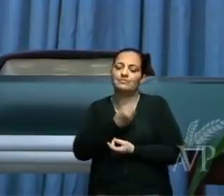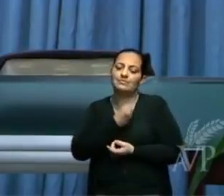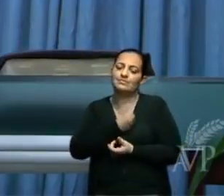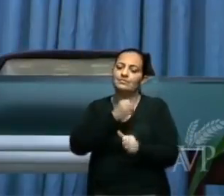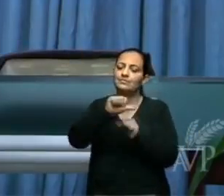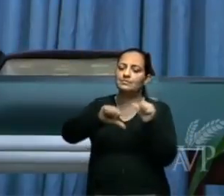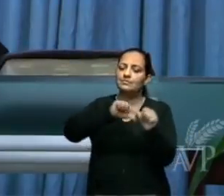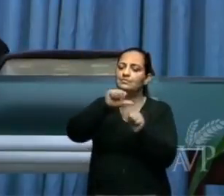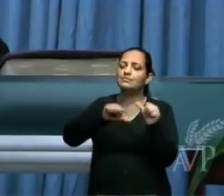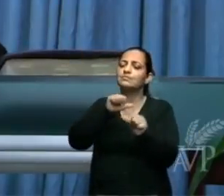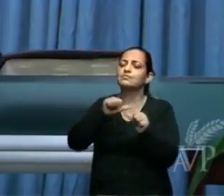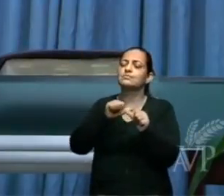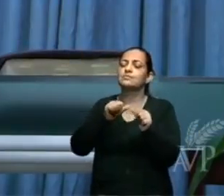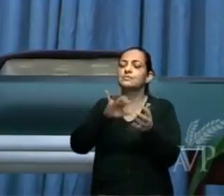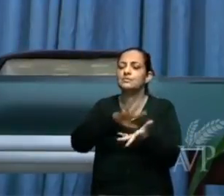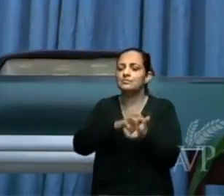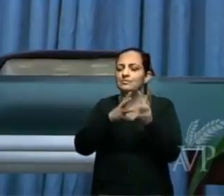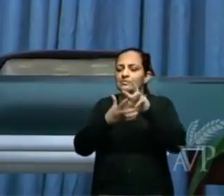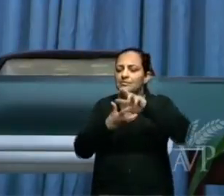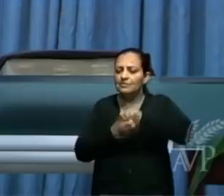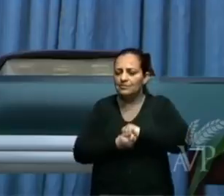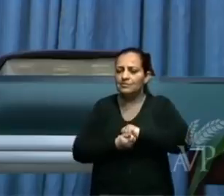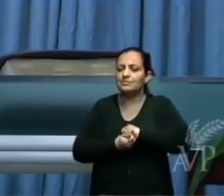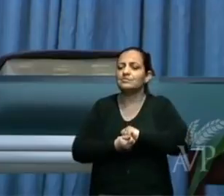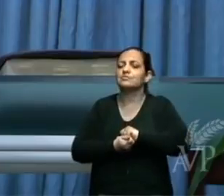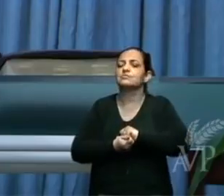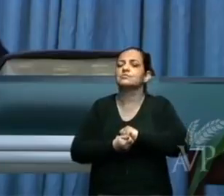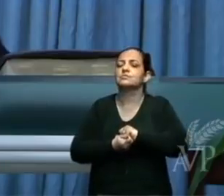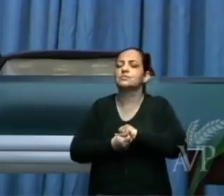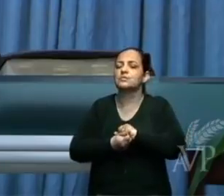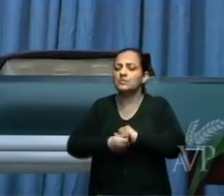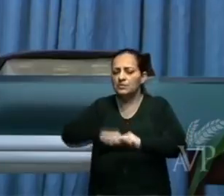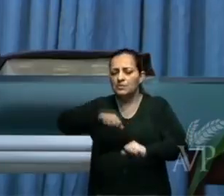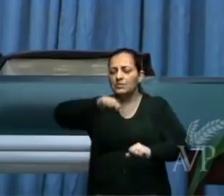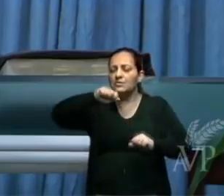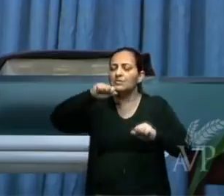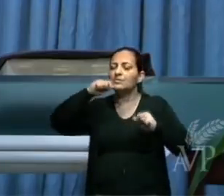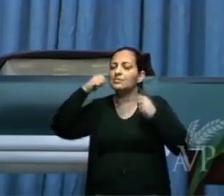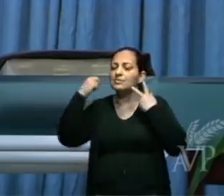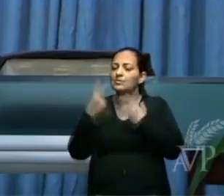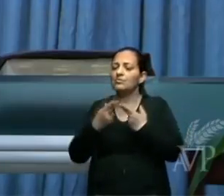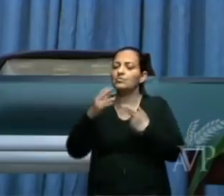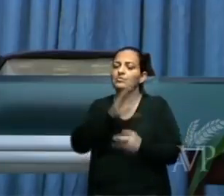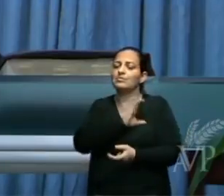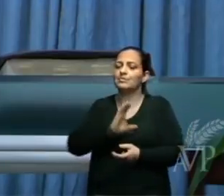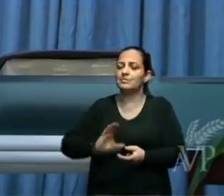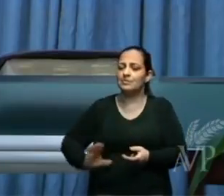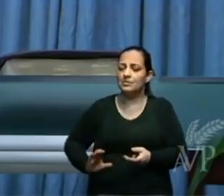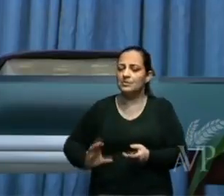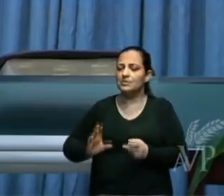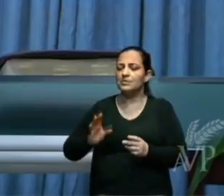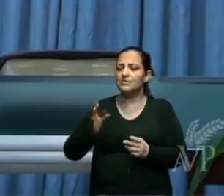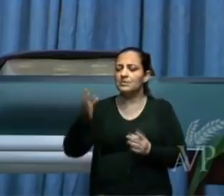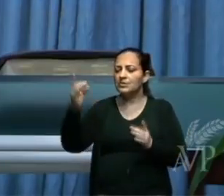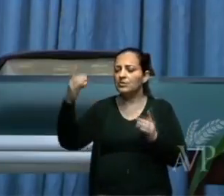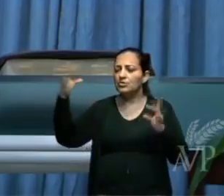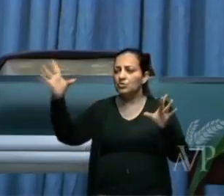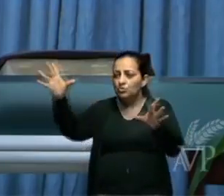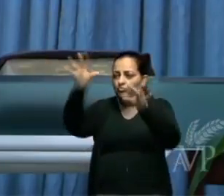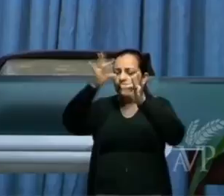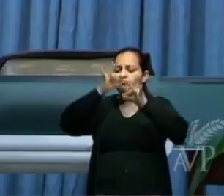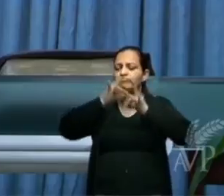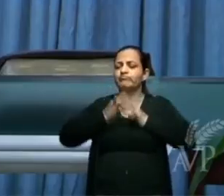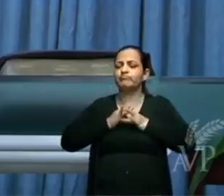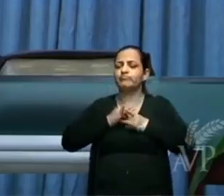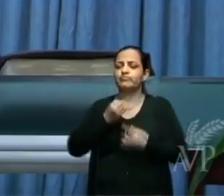e nos moldar de tal forma que cristo seja vista e nós